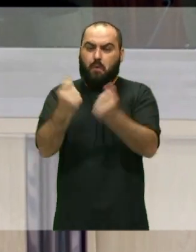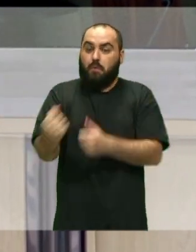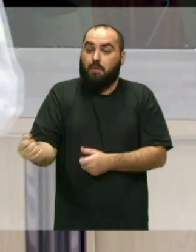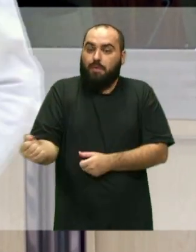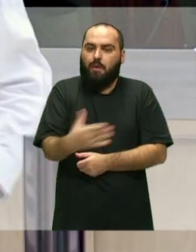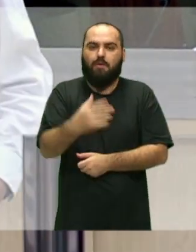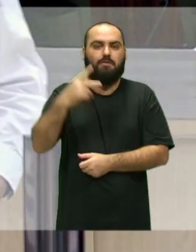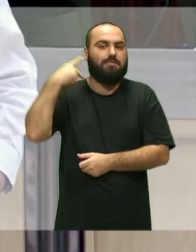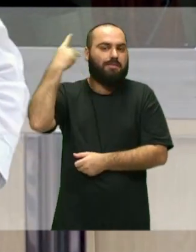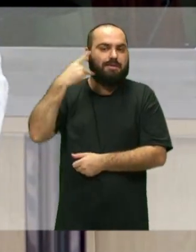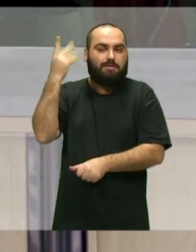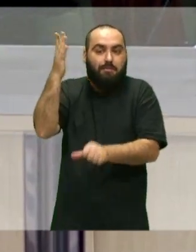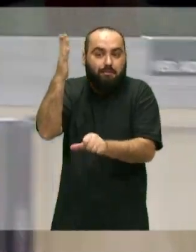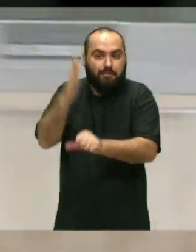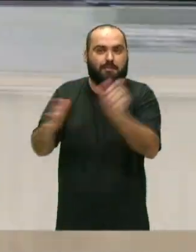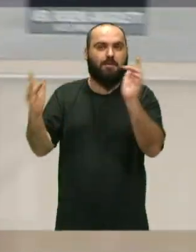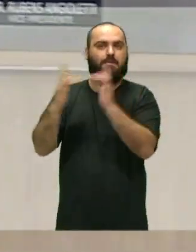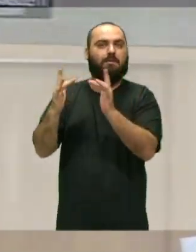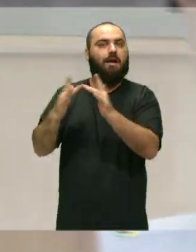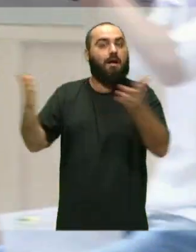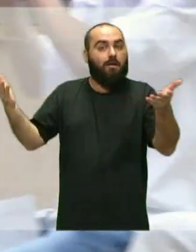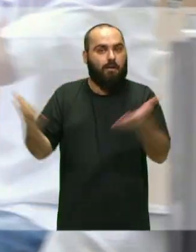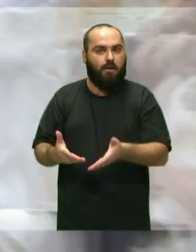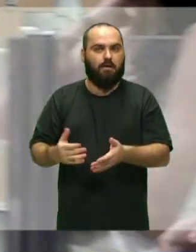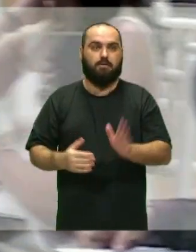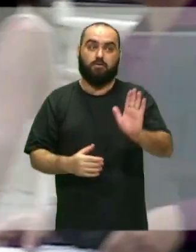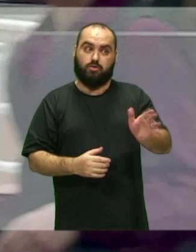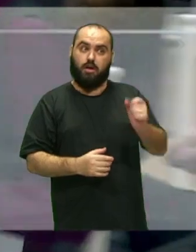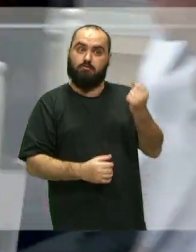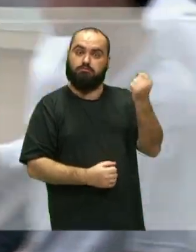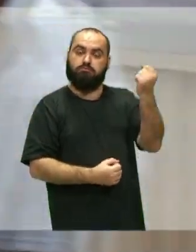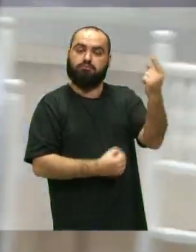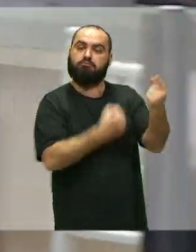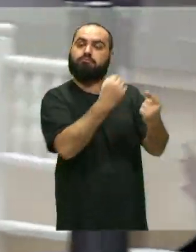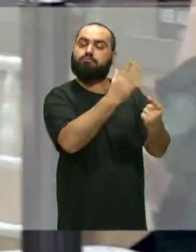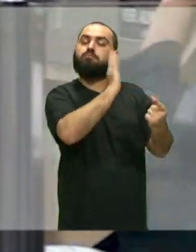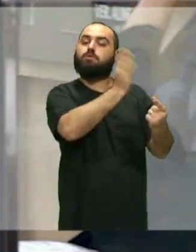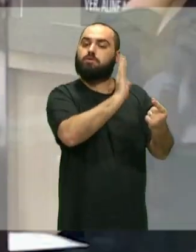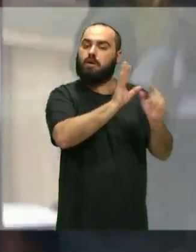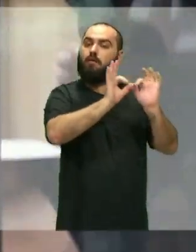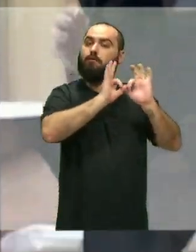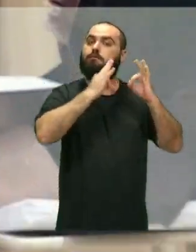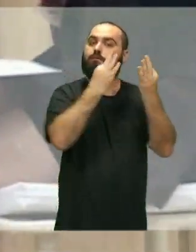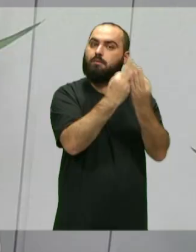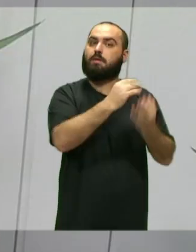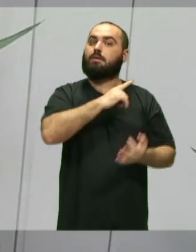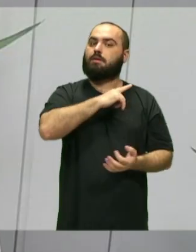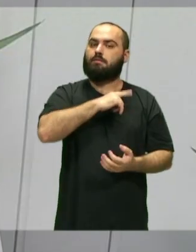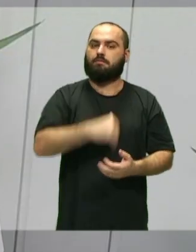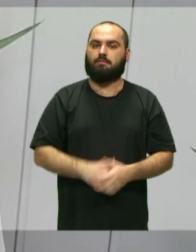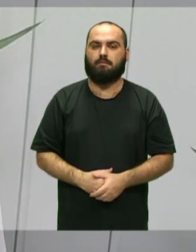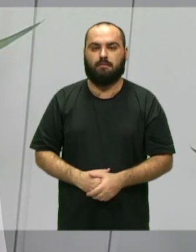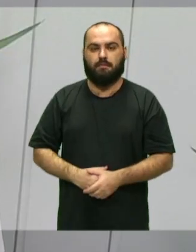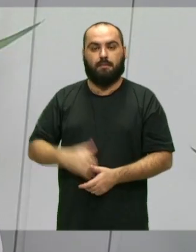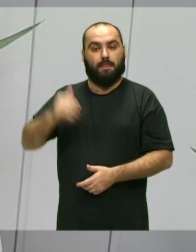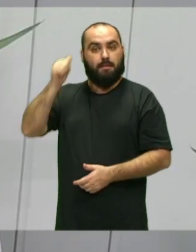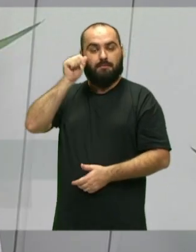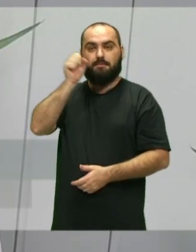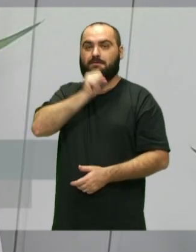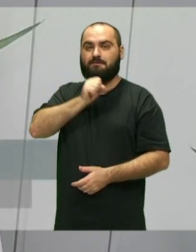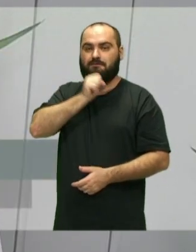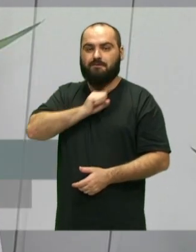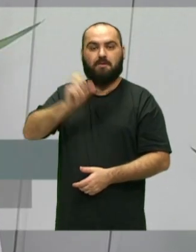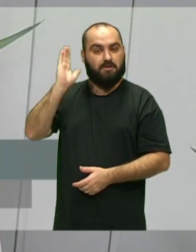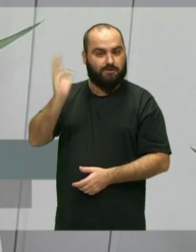estão tendo o primeiro contato agora mas outros já seguem uma tradição familiar a minha falecida avó